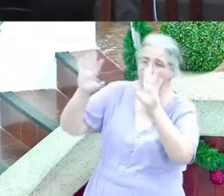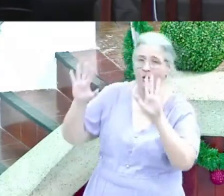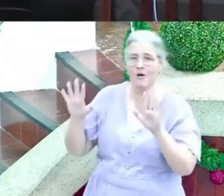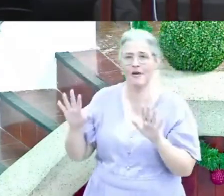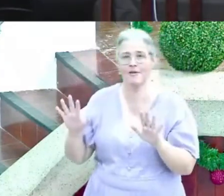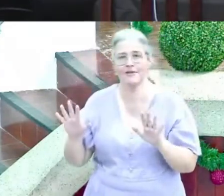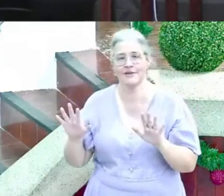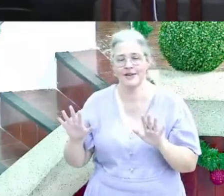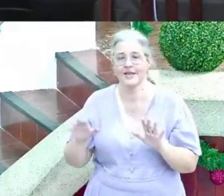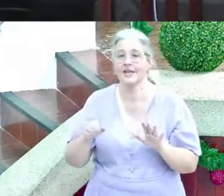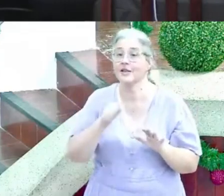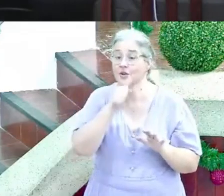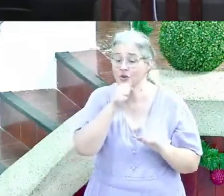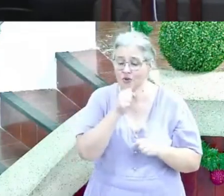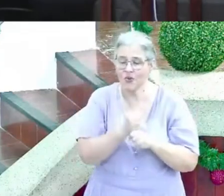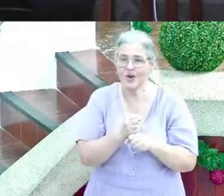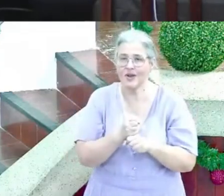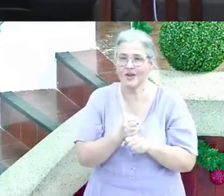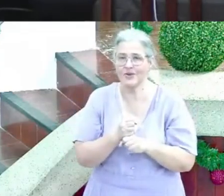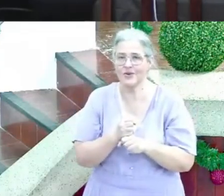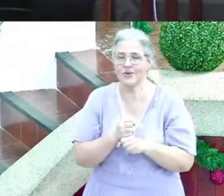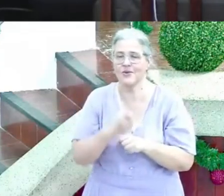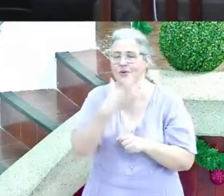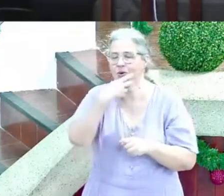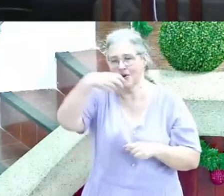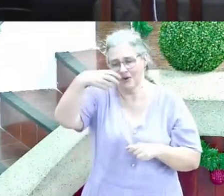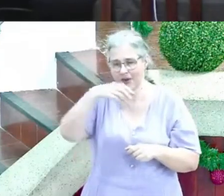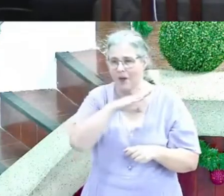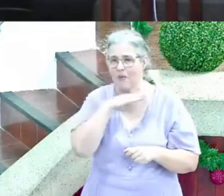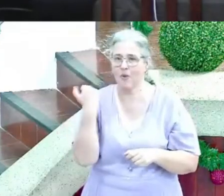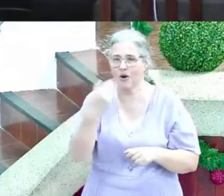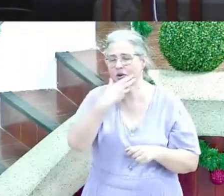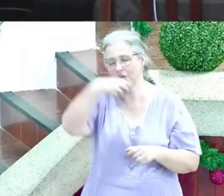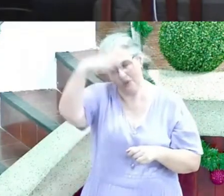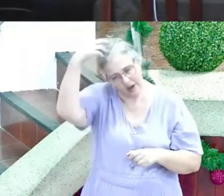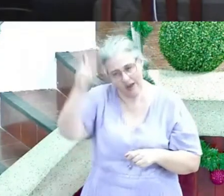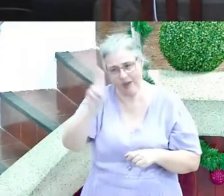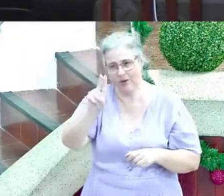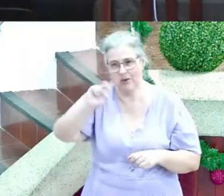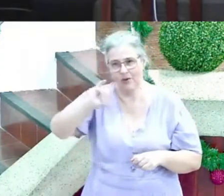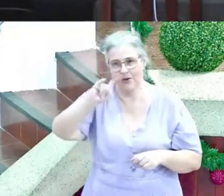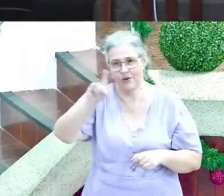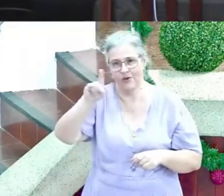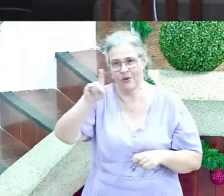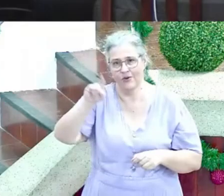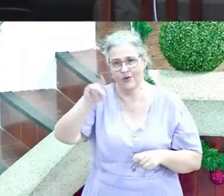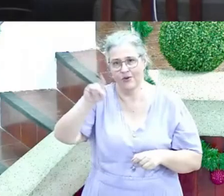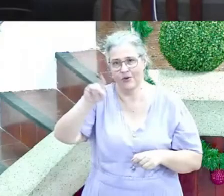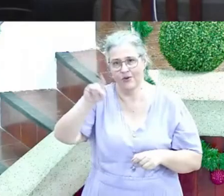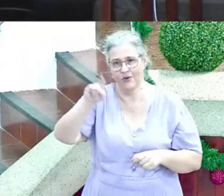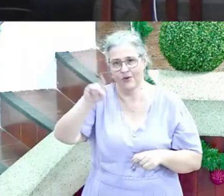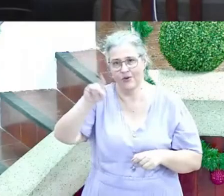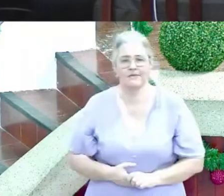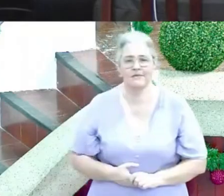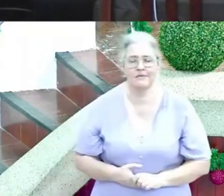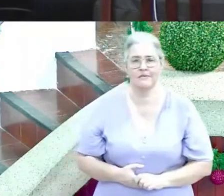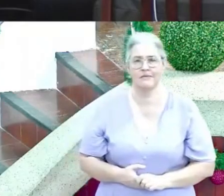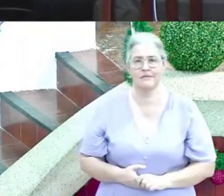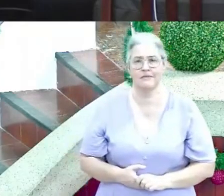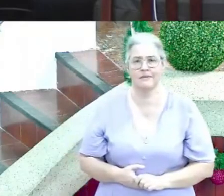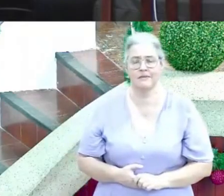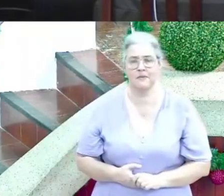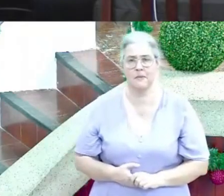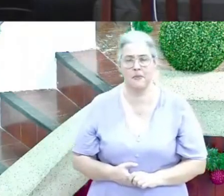rei Uzias. Ele vê o trono de Deus e ele tem a visão do Senhor assentado no seu trono.